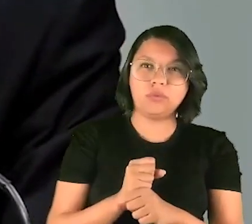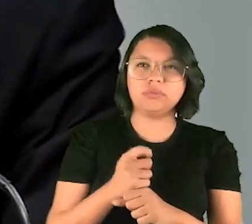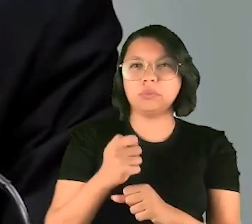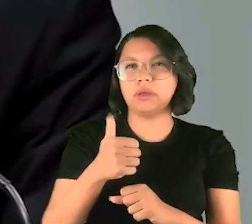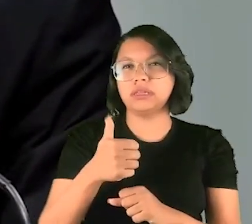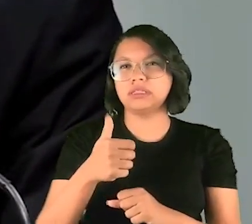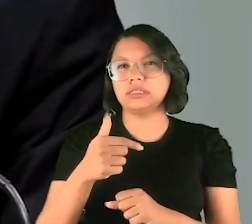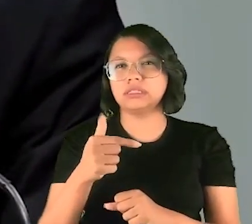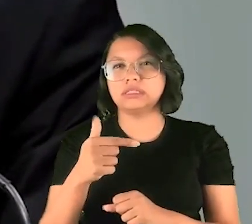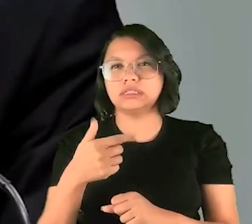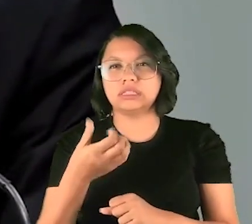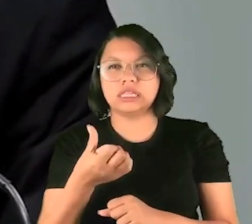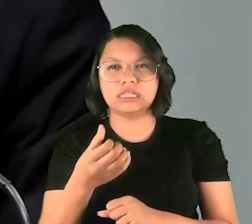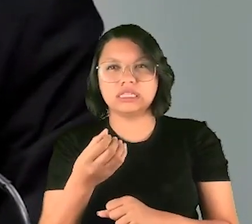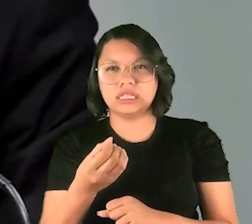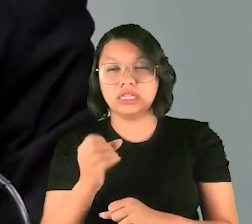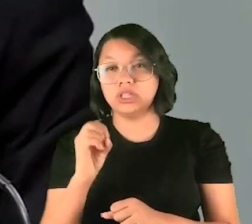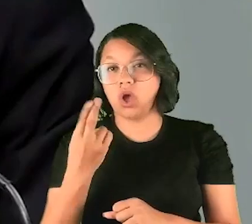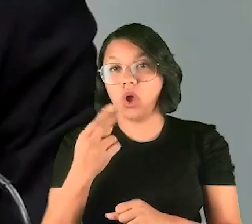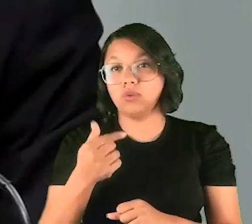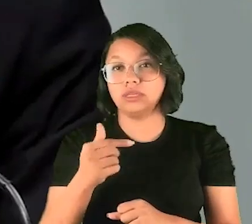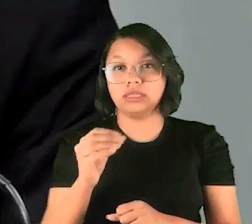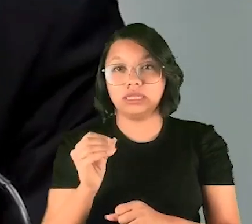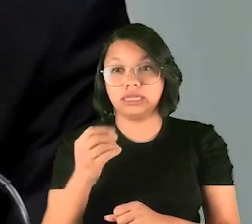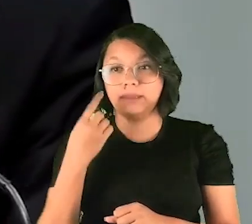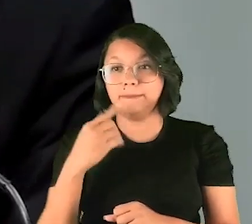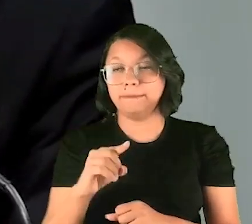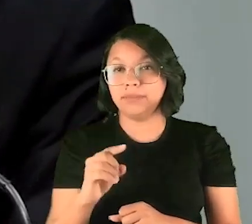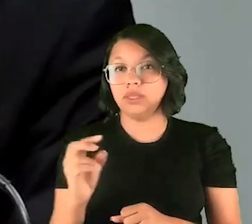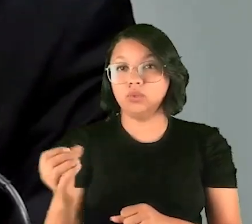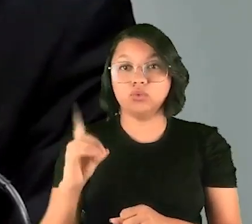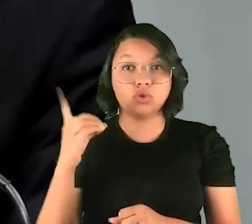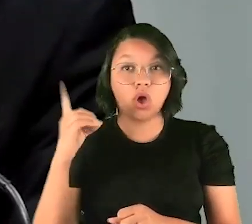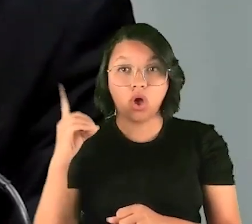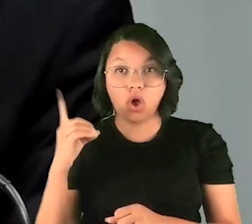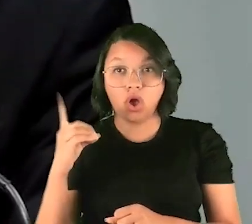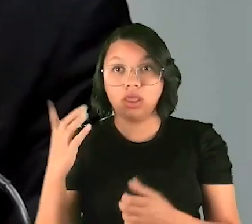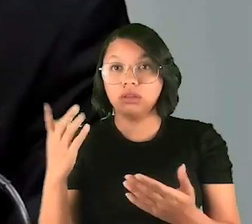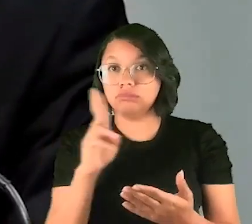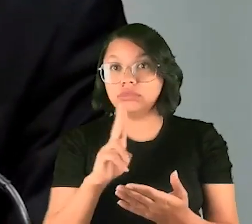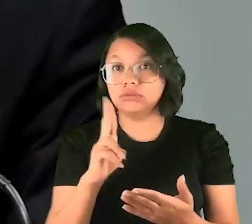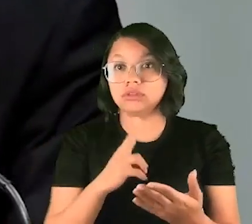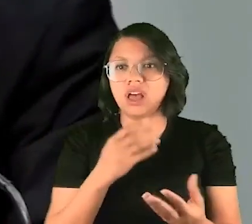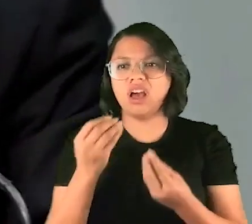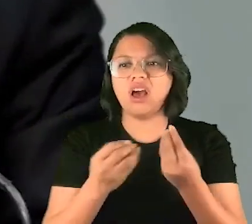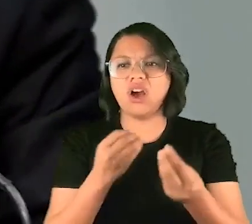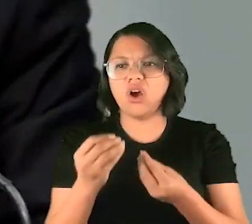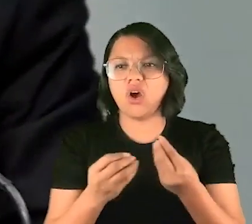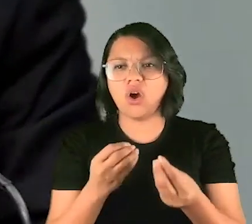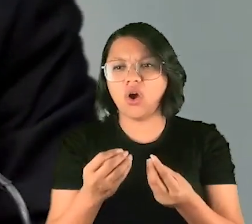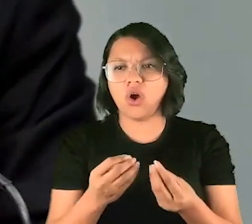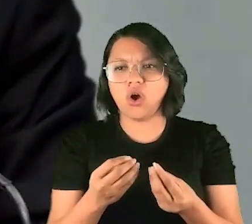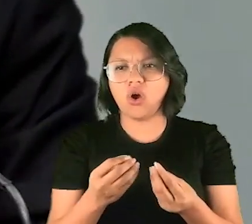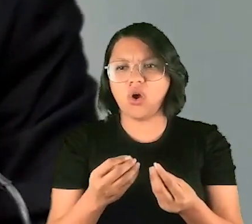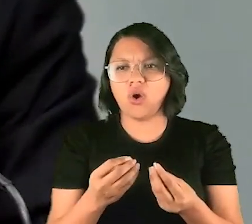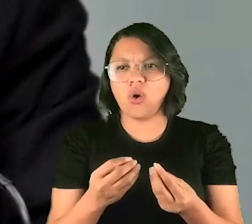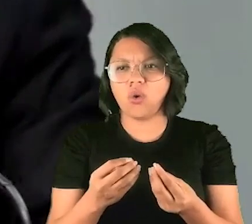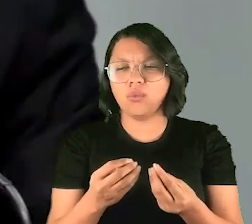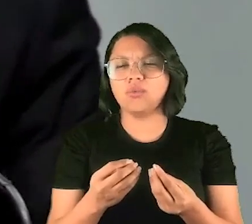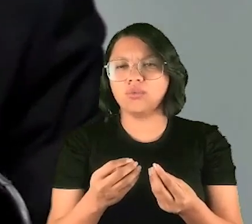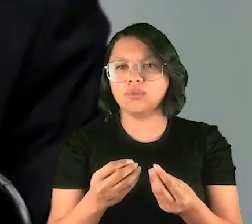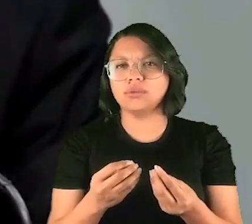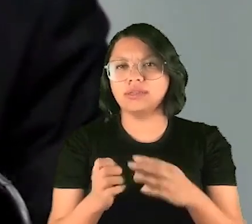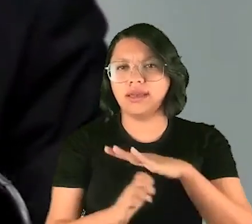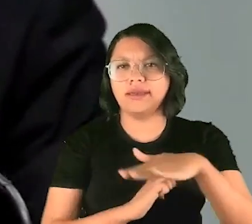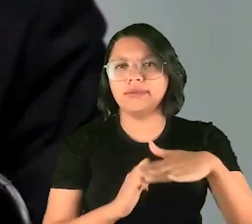eles calculam que custaria ao redor de 60 a 70 mil dólares por uma dose de Carticel. Eles falam, se custa 70 mil dólares, como é